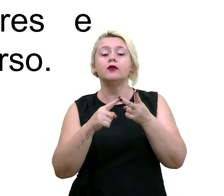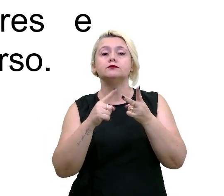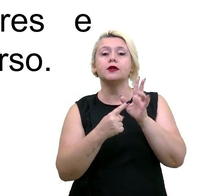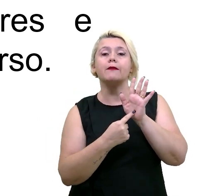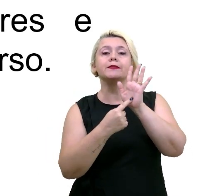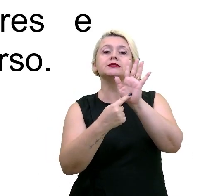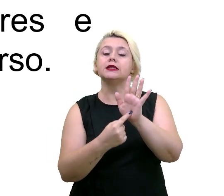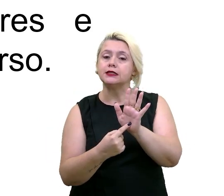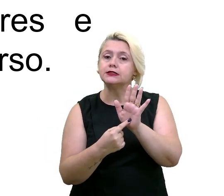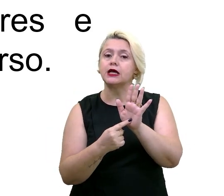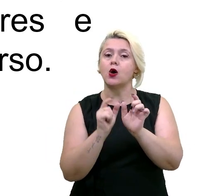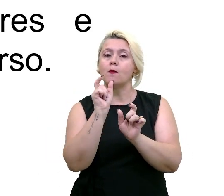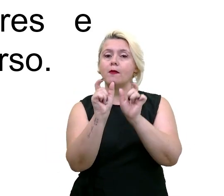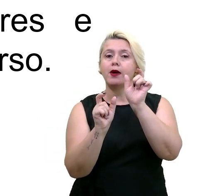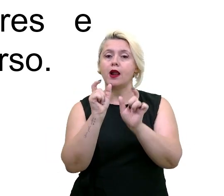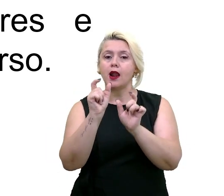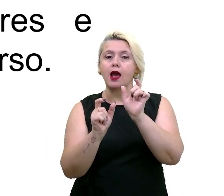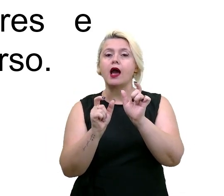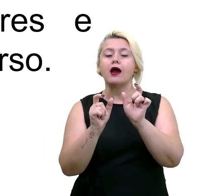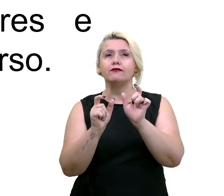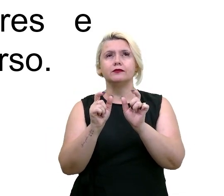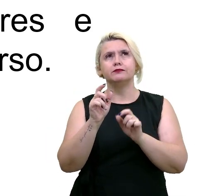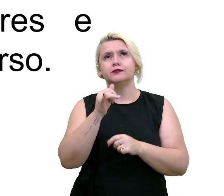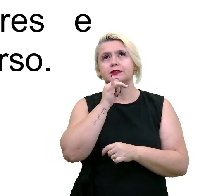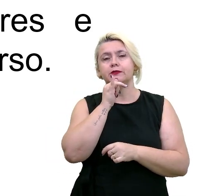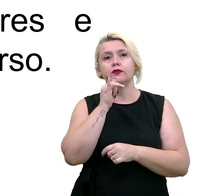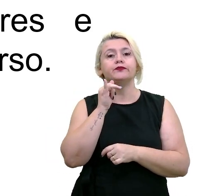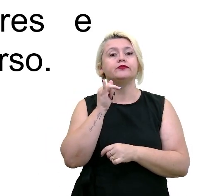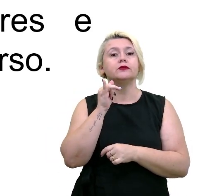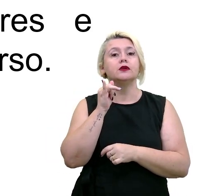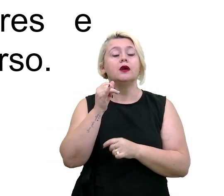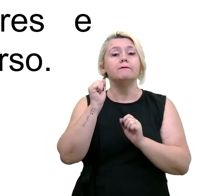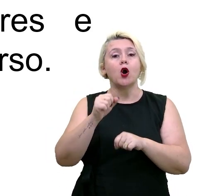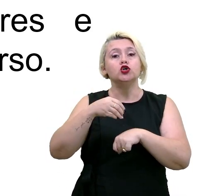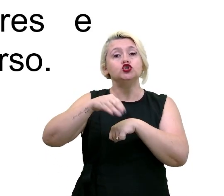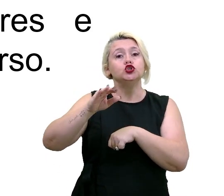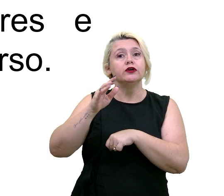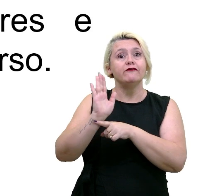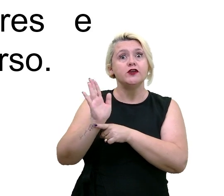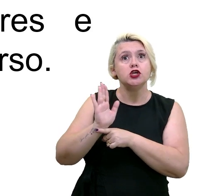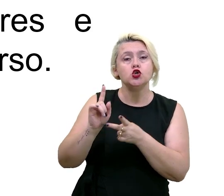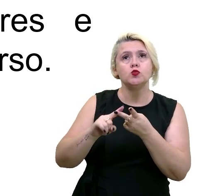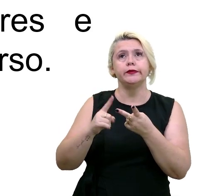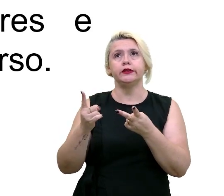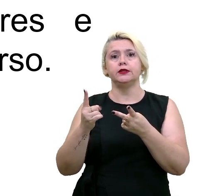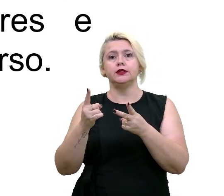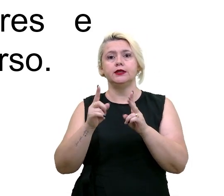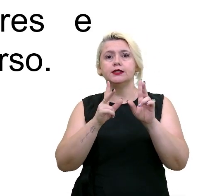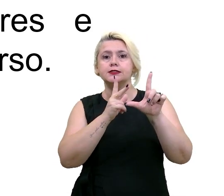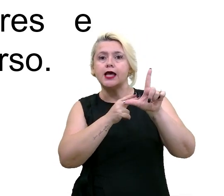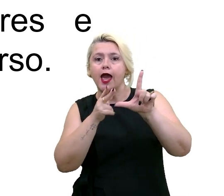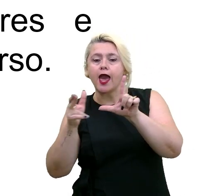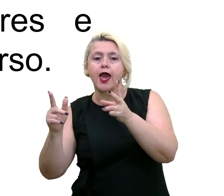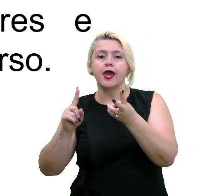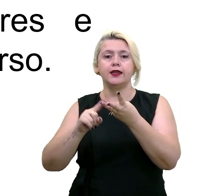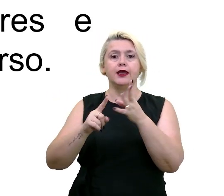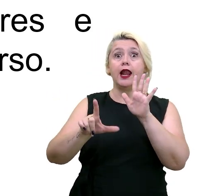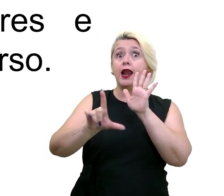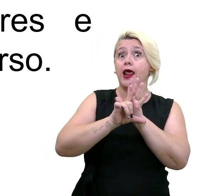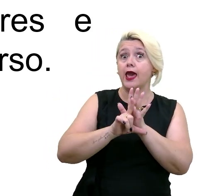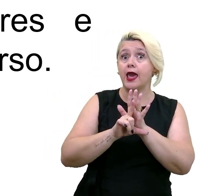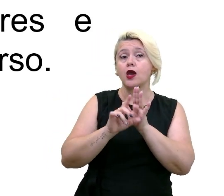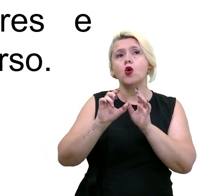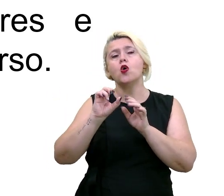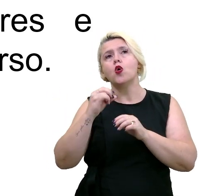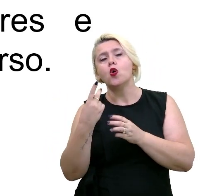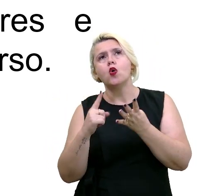repertório sociocultural. Você lembra o que é isso? Um filme, uma série, ou uma lei, ou um caso